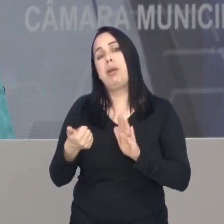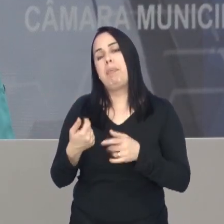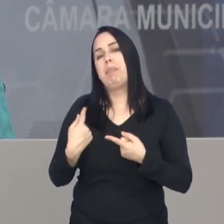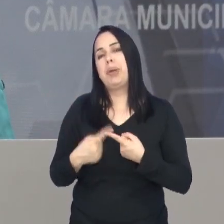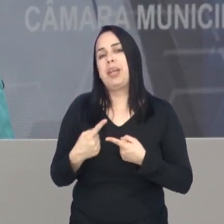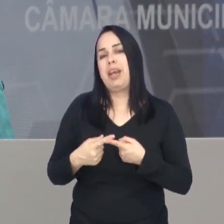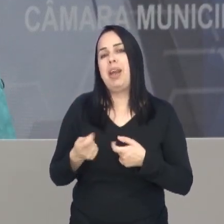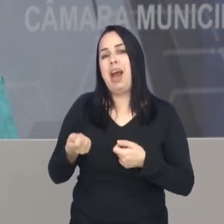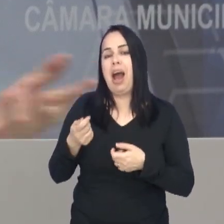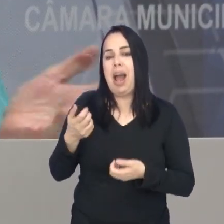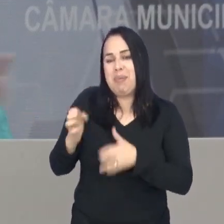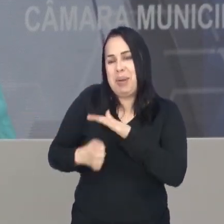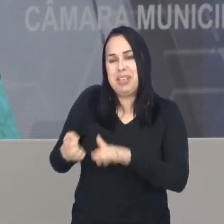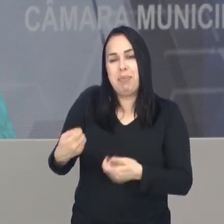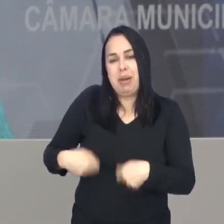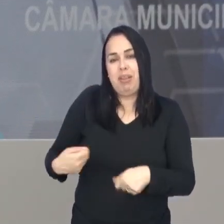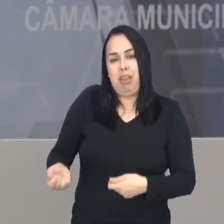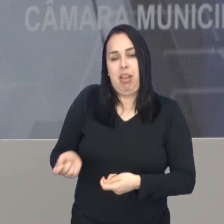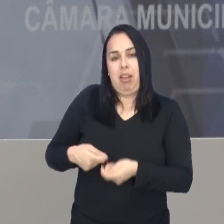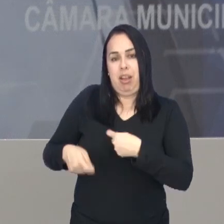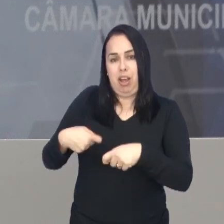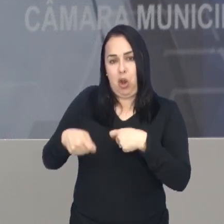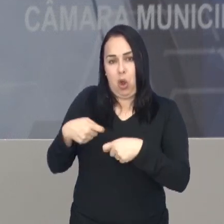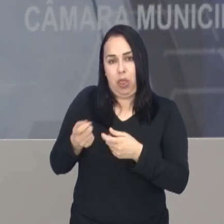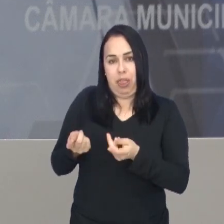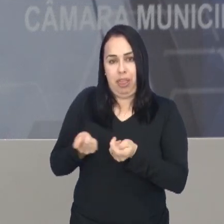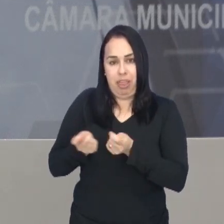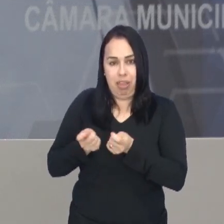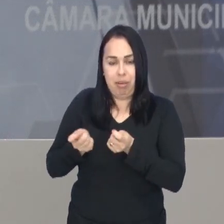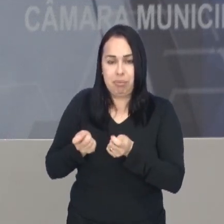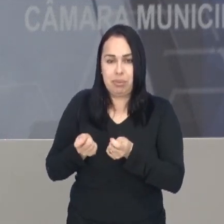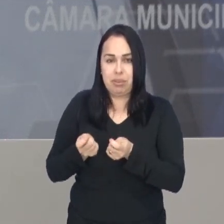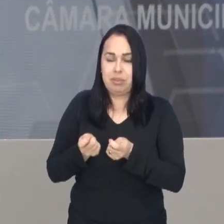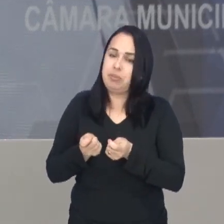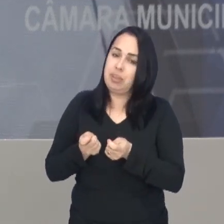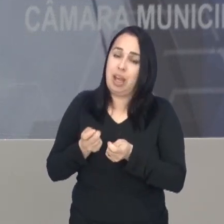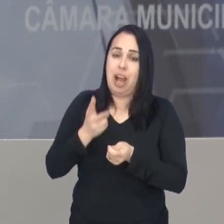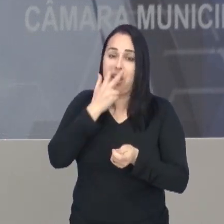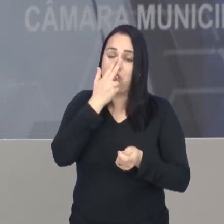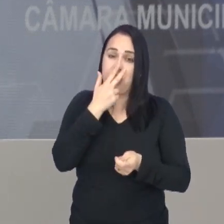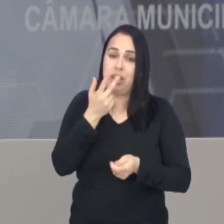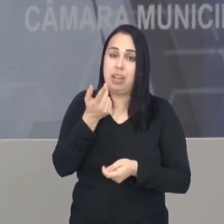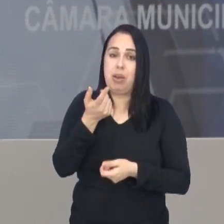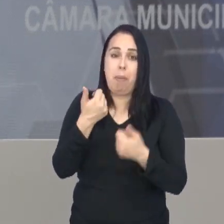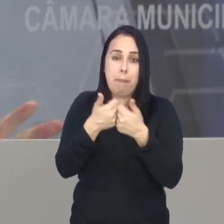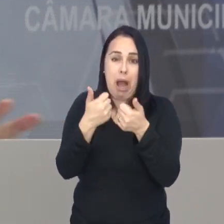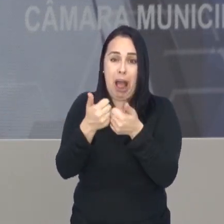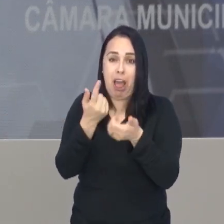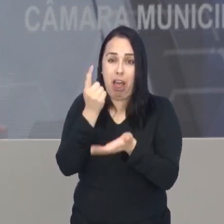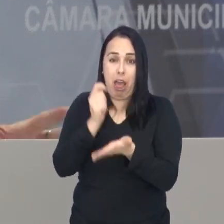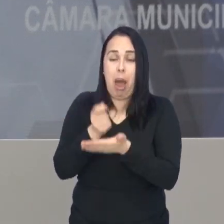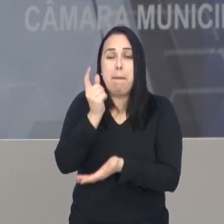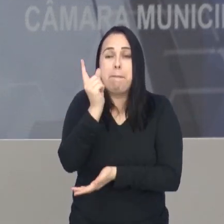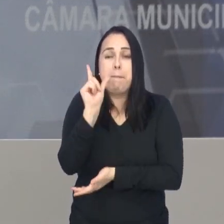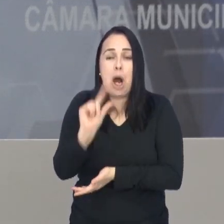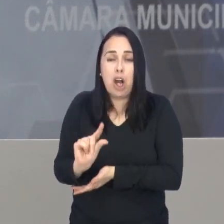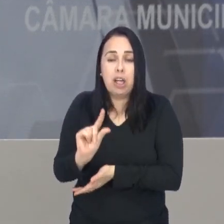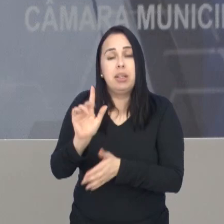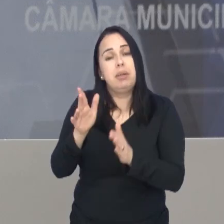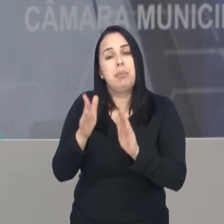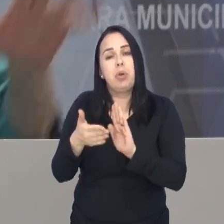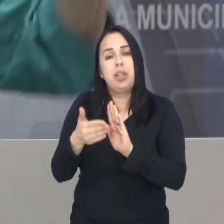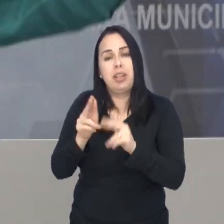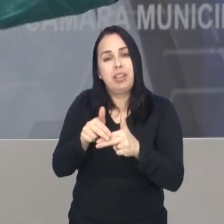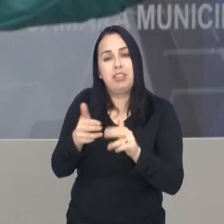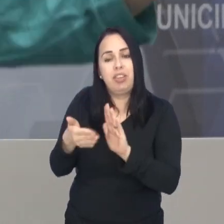para a empresa, né? Que provavelmente essa linha não estava dando muito lucro para a empresa. Então resolveram simplesmente tirar o